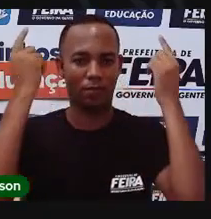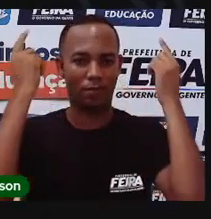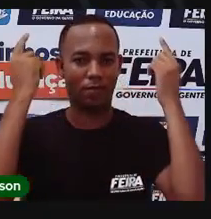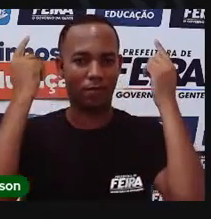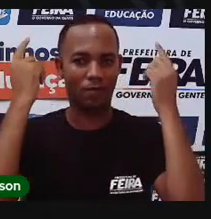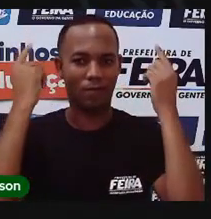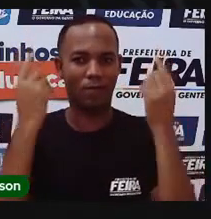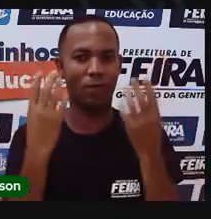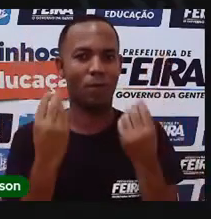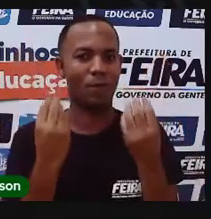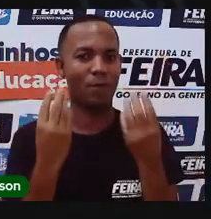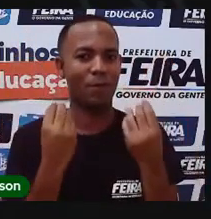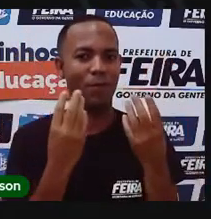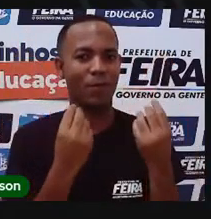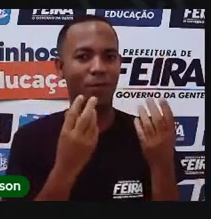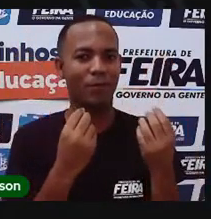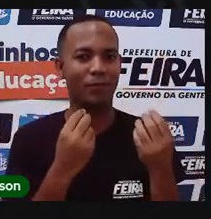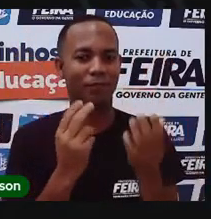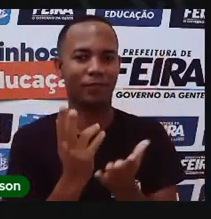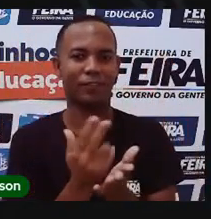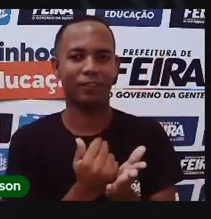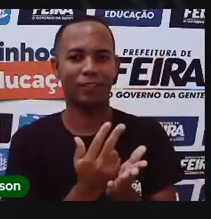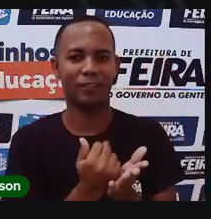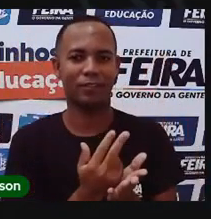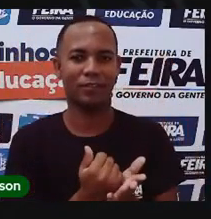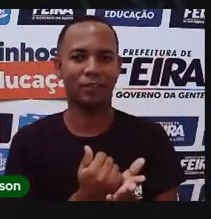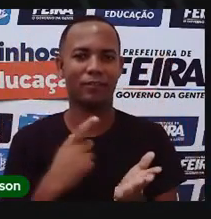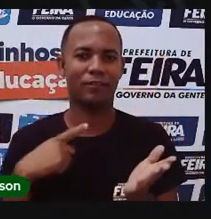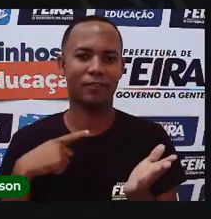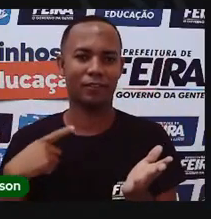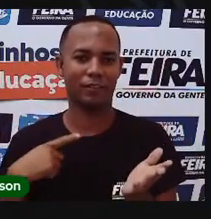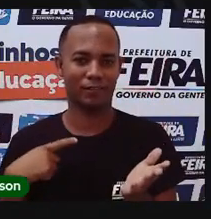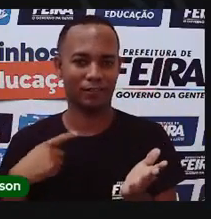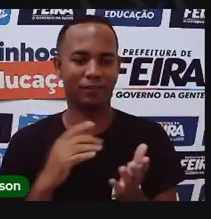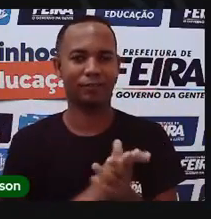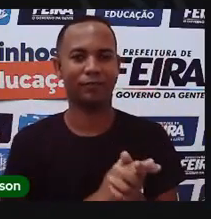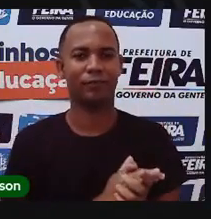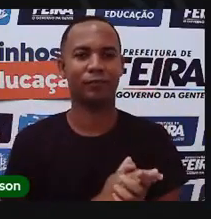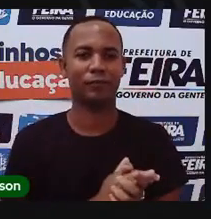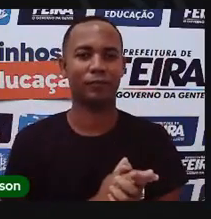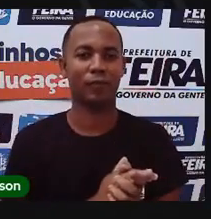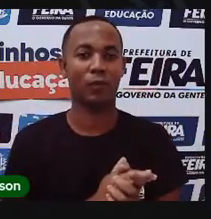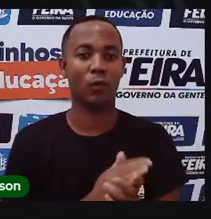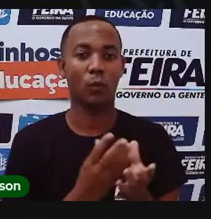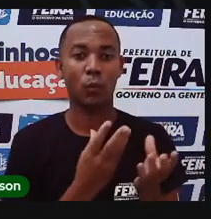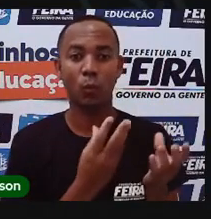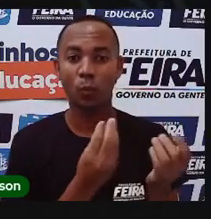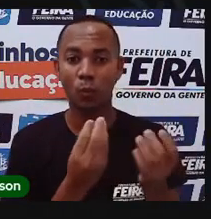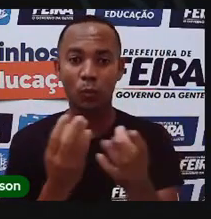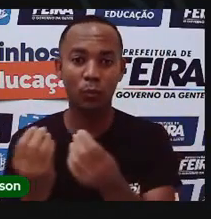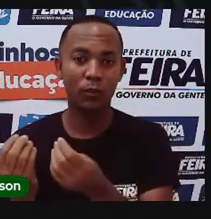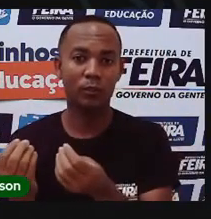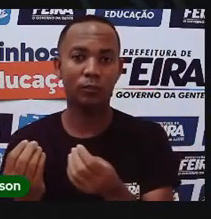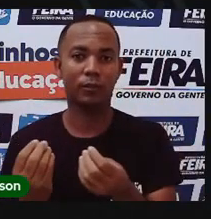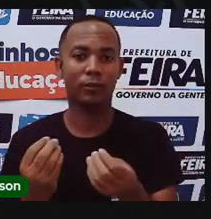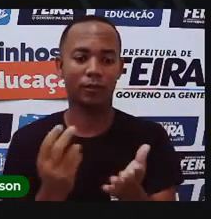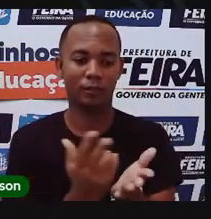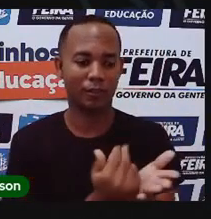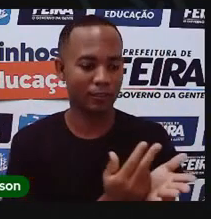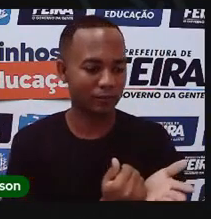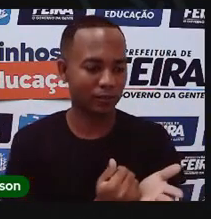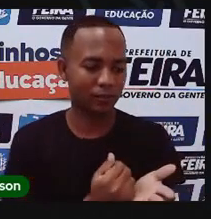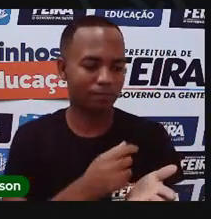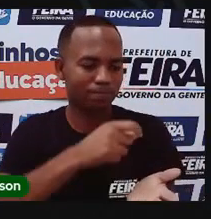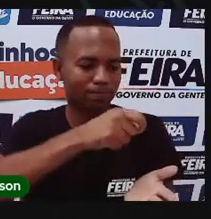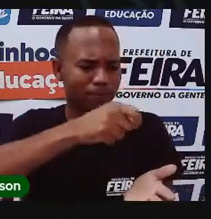Olha a quantidade de imagens que a Pró trouxe para vocês. Tudo isso que está aqui atrás são xilogravuras.